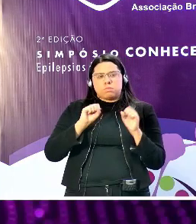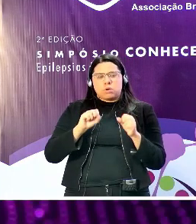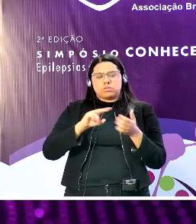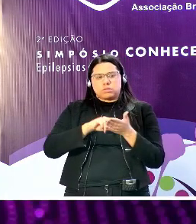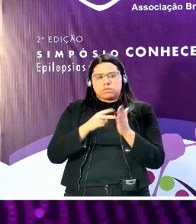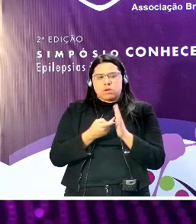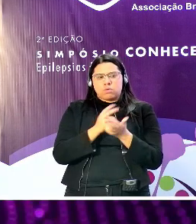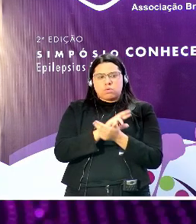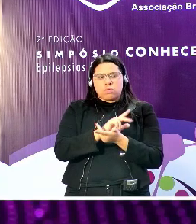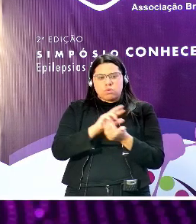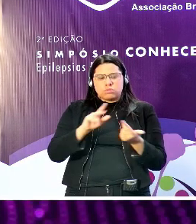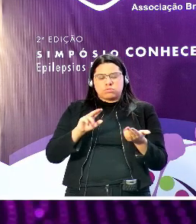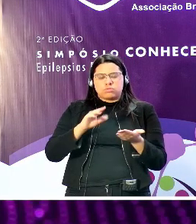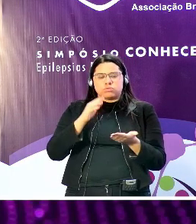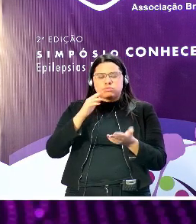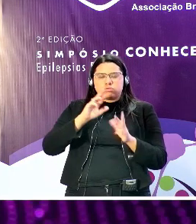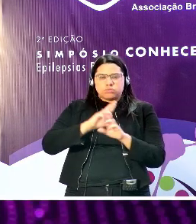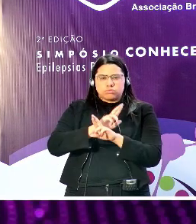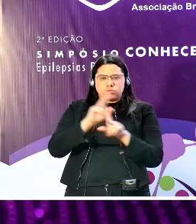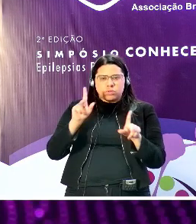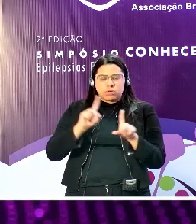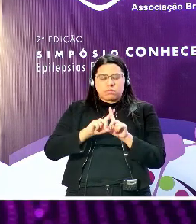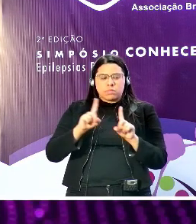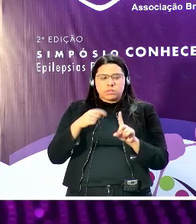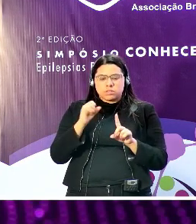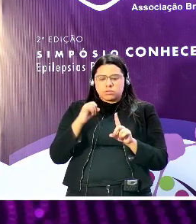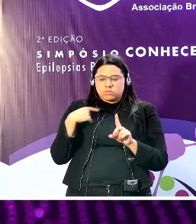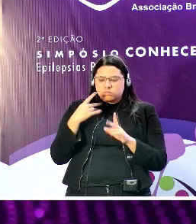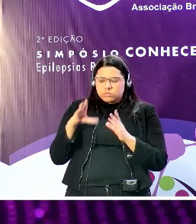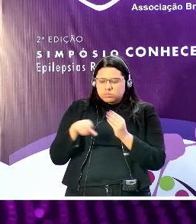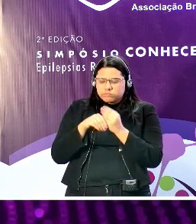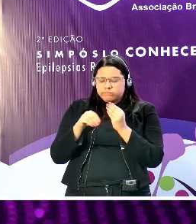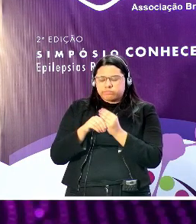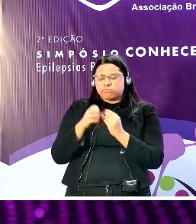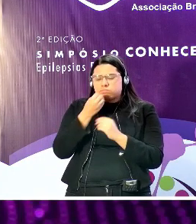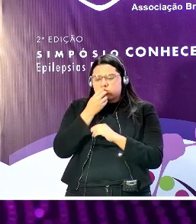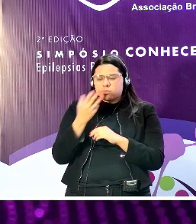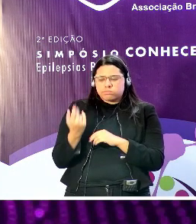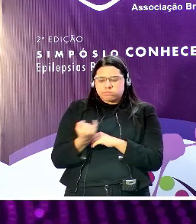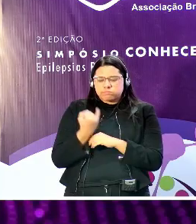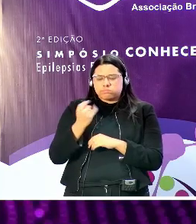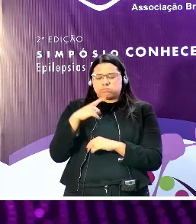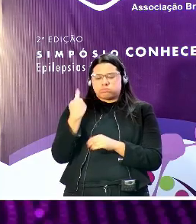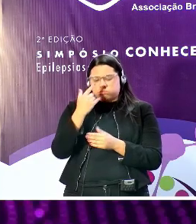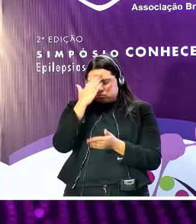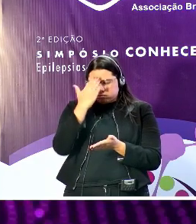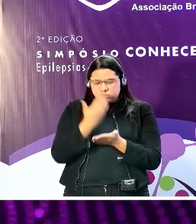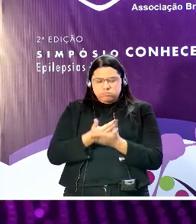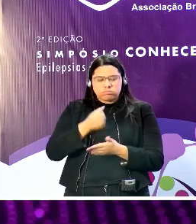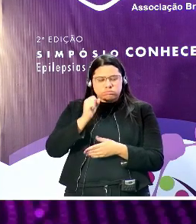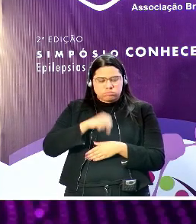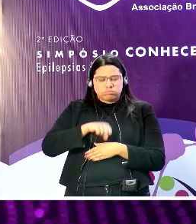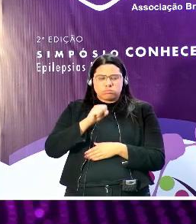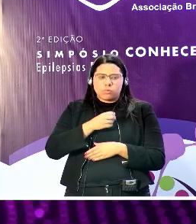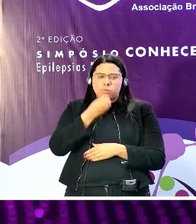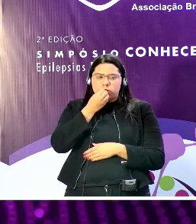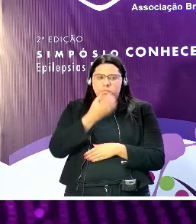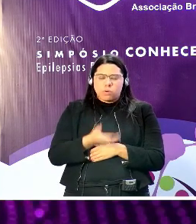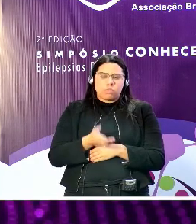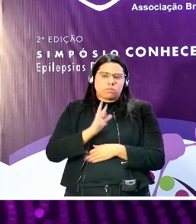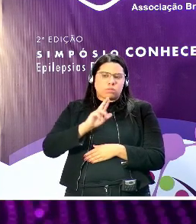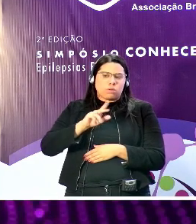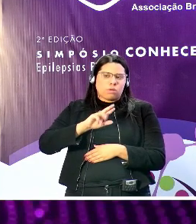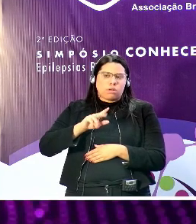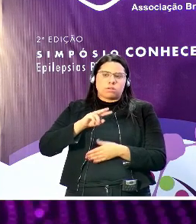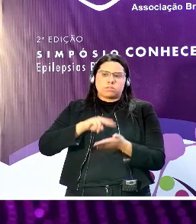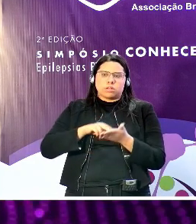diferentes. Mas se a gente conseguir ver ganhos de função muito importantes, a gente acredita que seja, sim, útil. Não significa